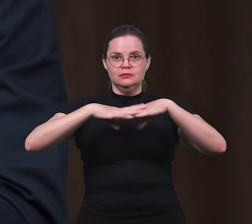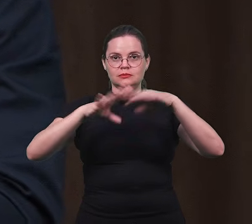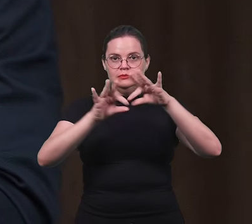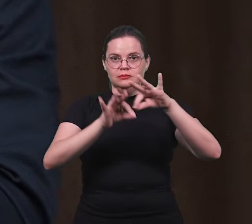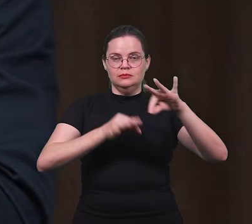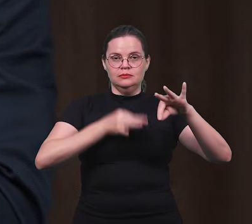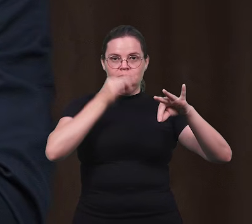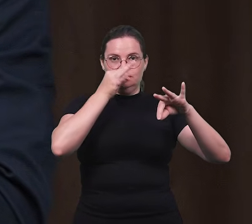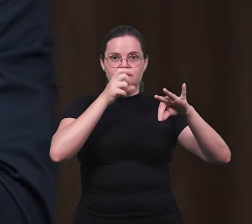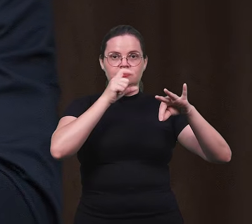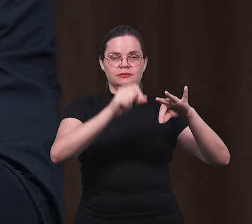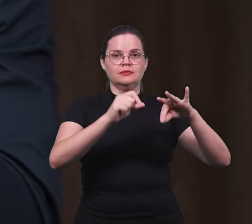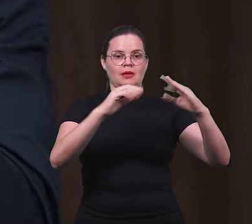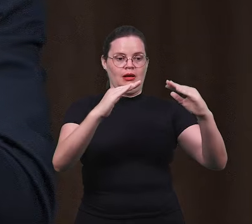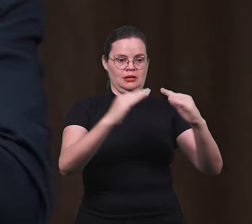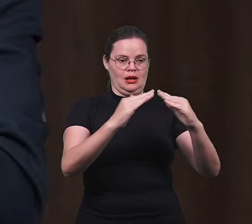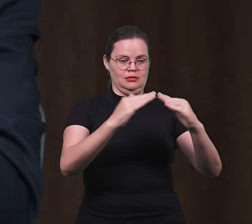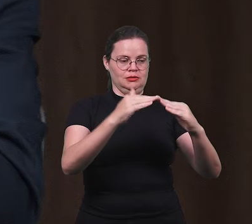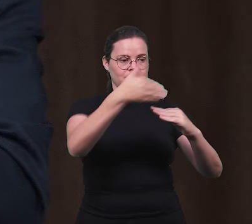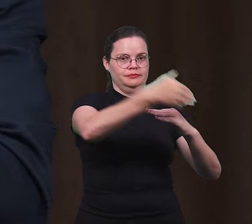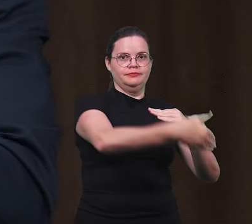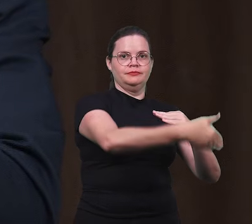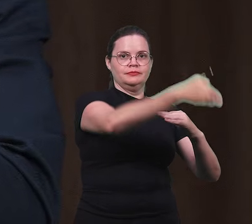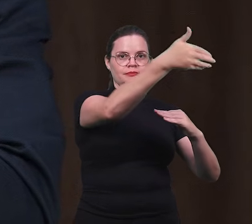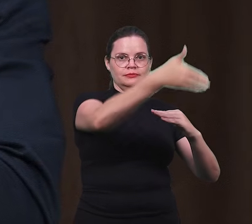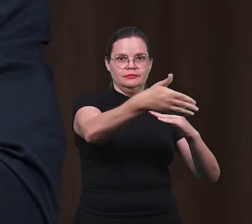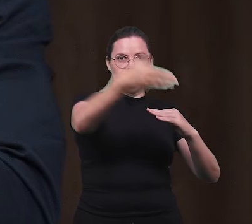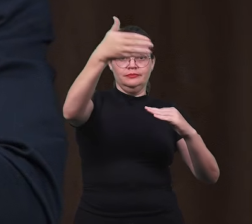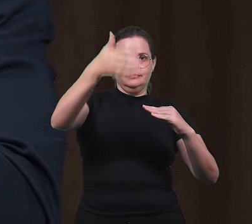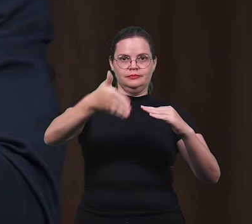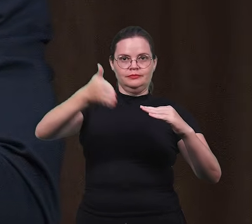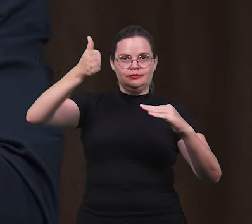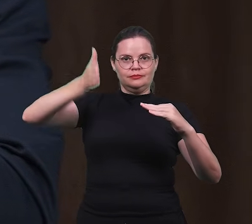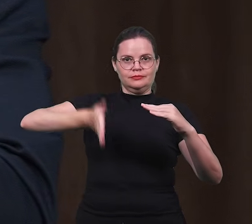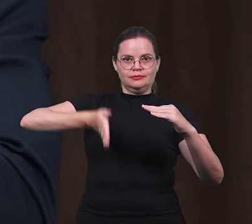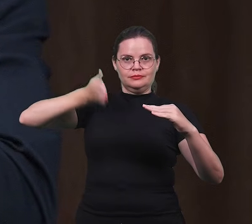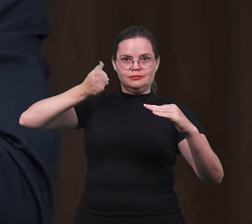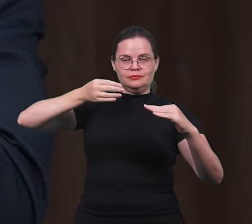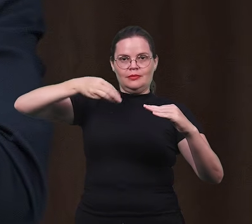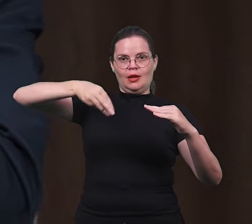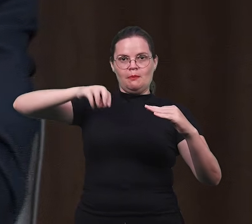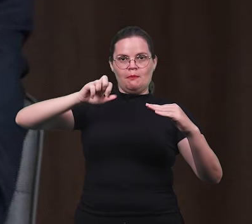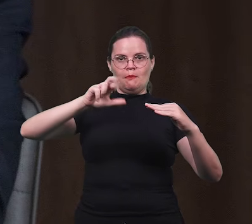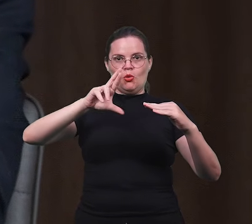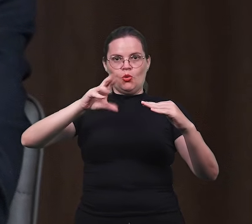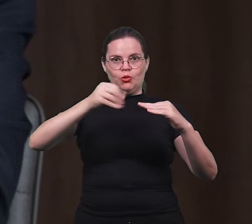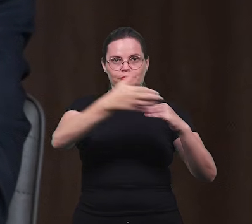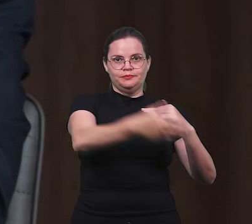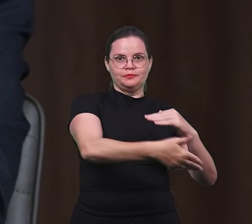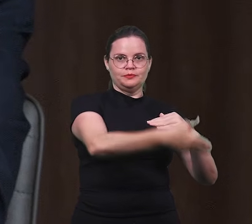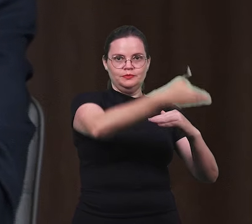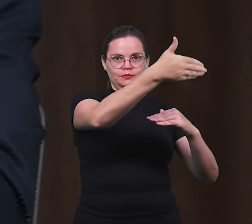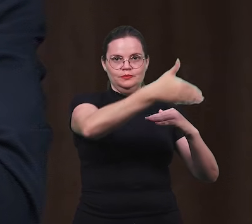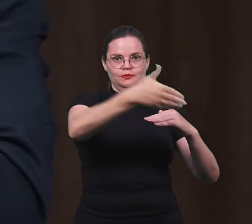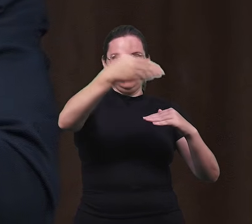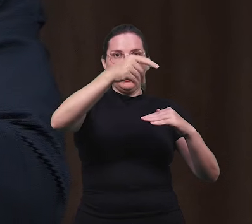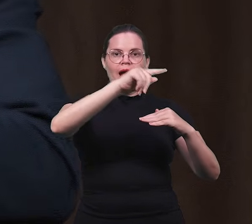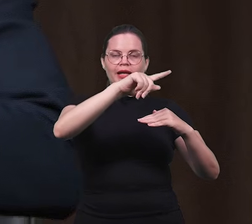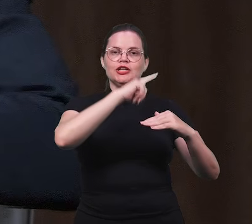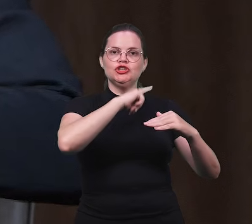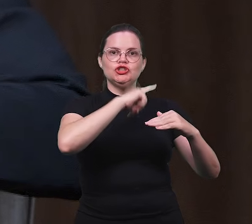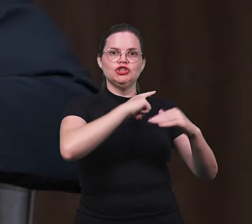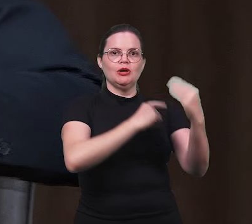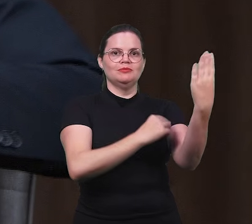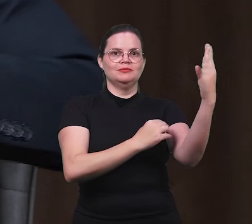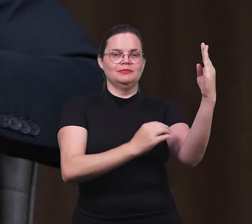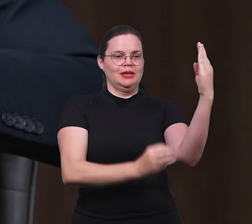que ficava dentro dos muros da casa. É porque era uma videira de uso da família. Então você